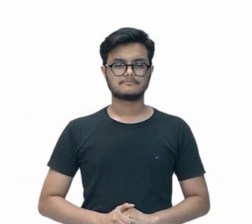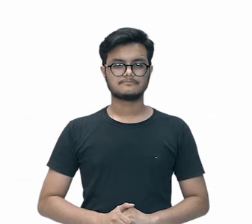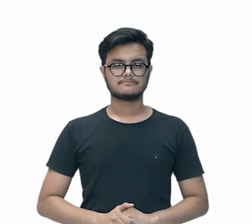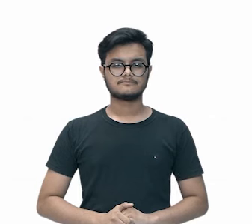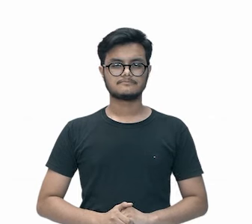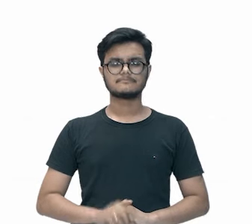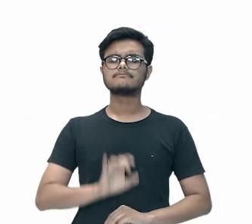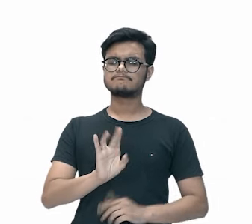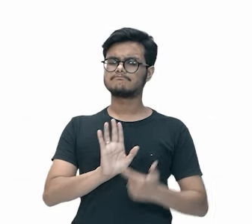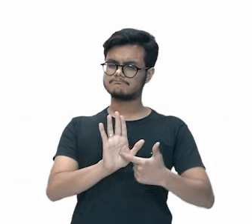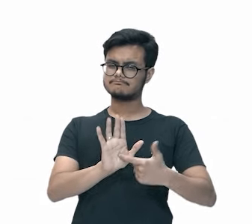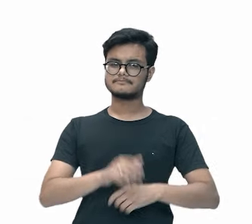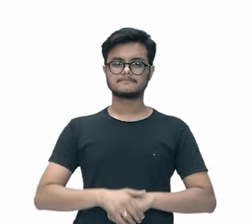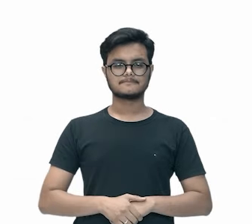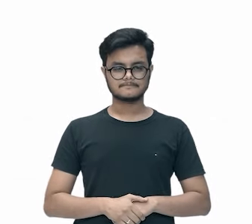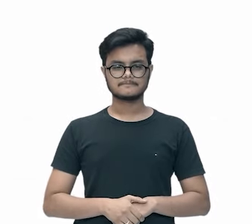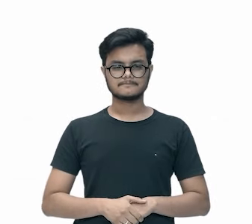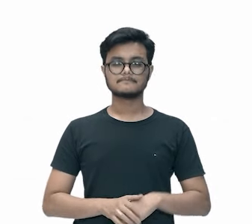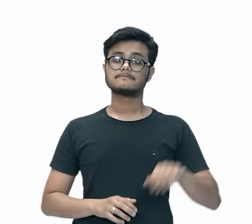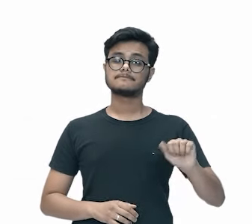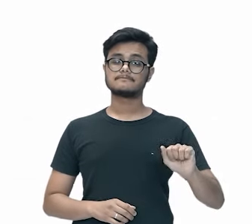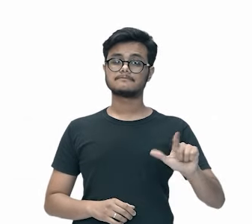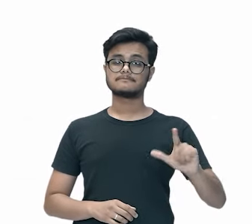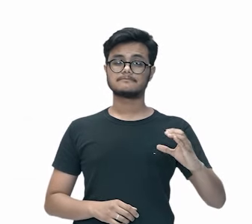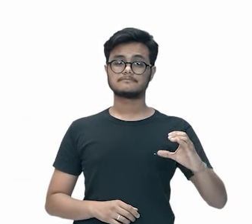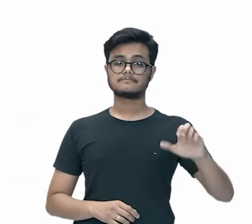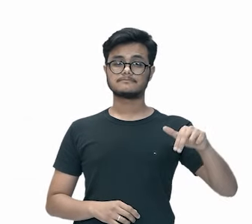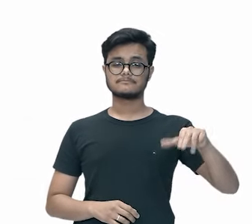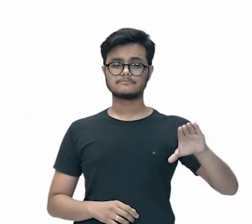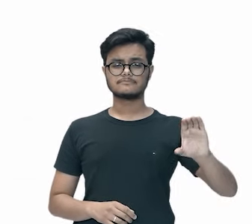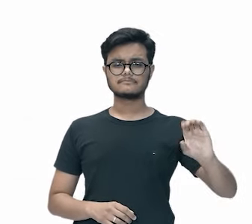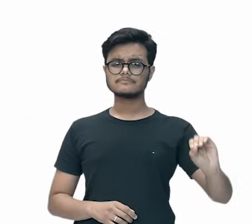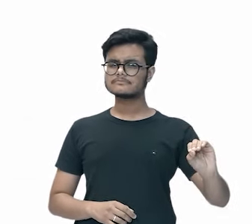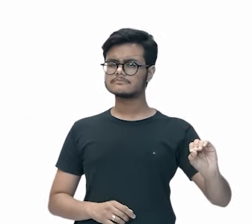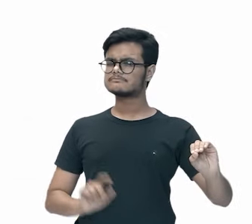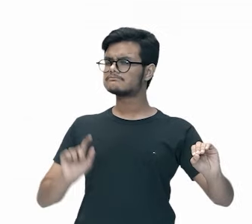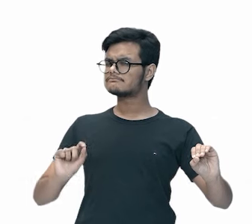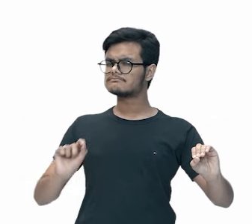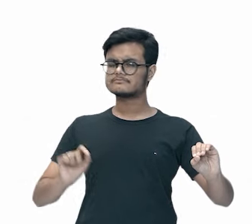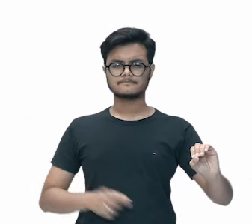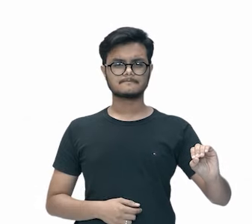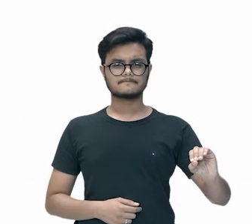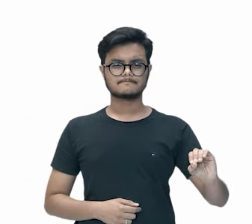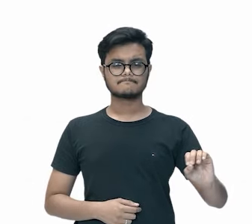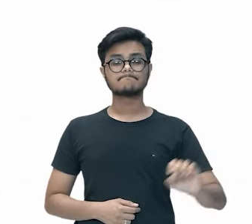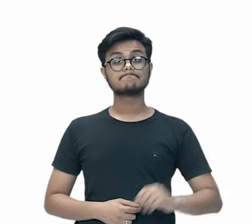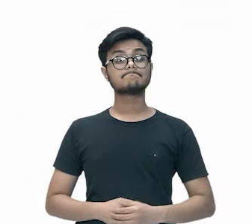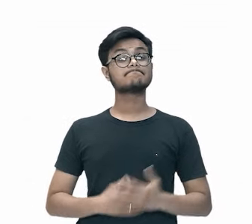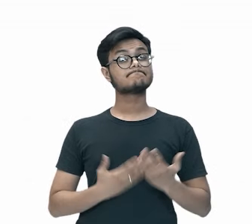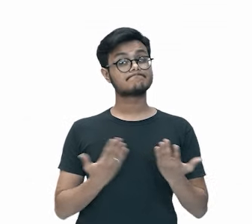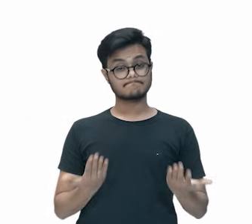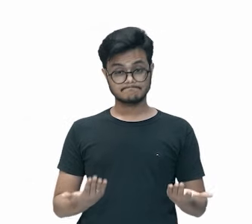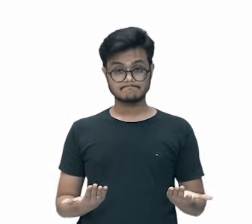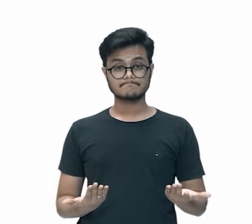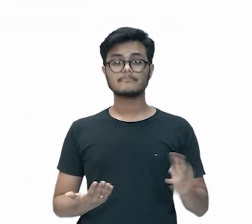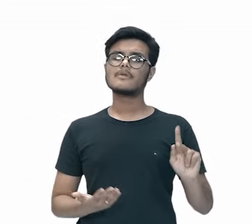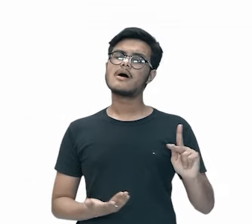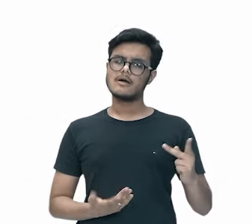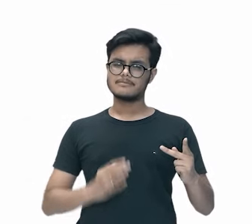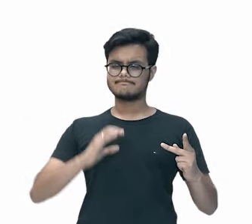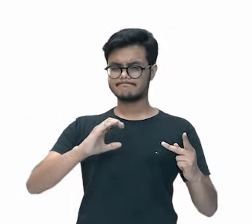apresentar a classificação. Alceno, o que vai ser um alceno, né? Um alceno vai ser também um